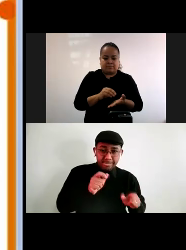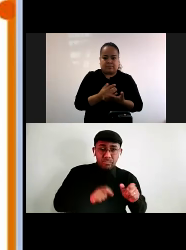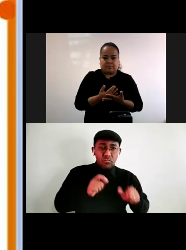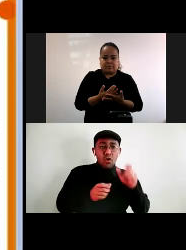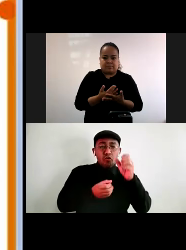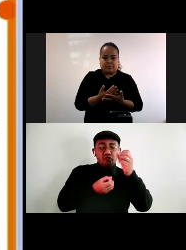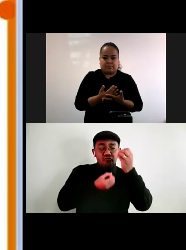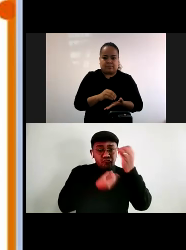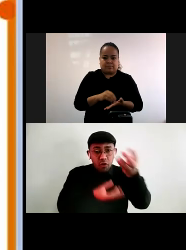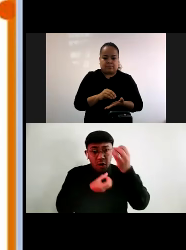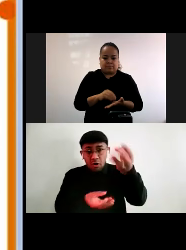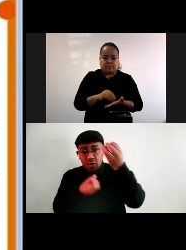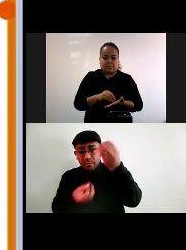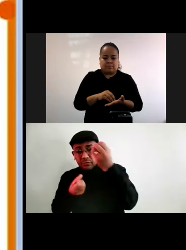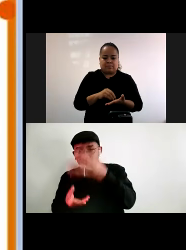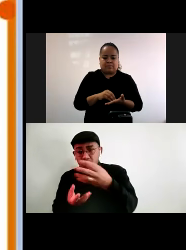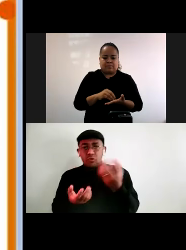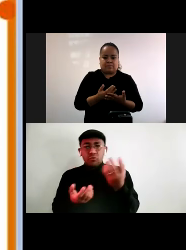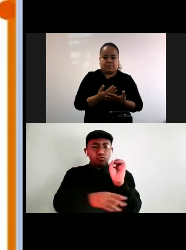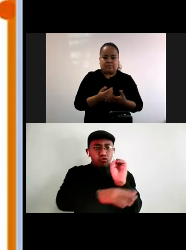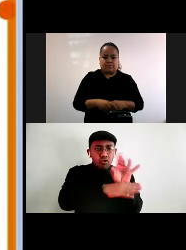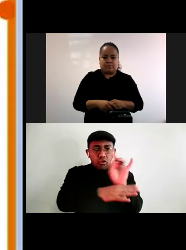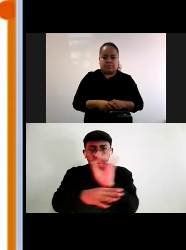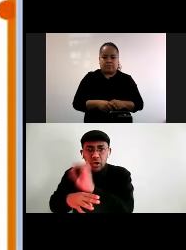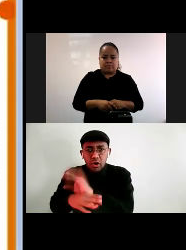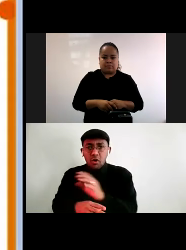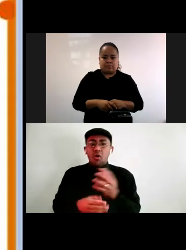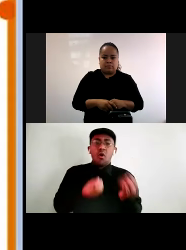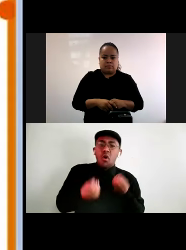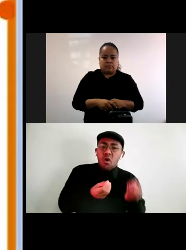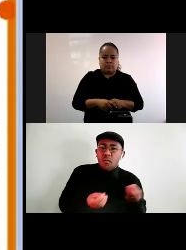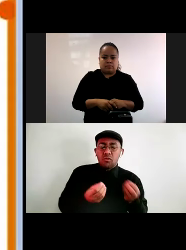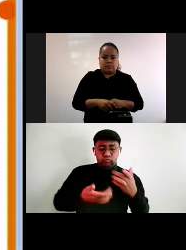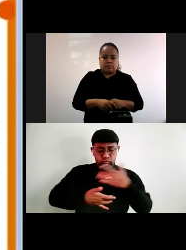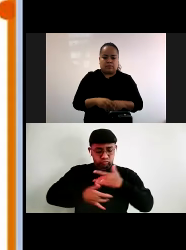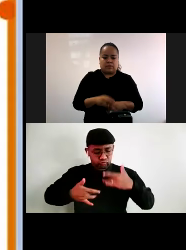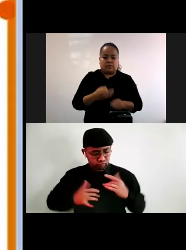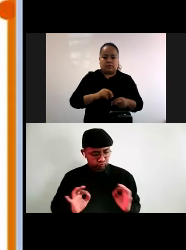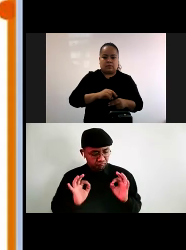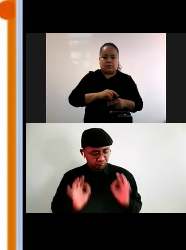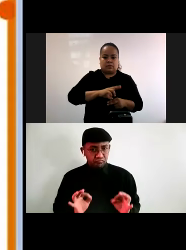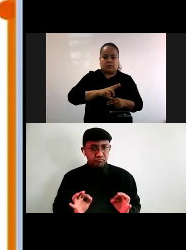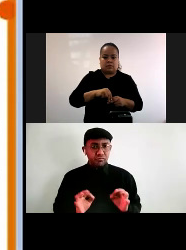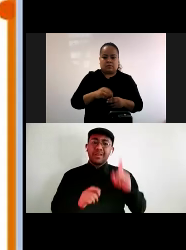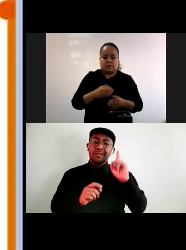compartilhar informações e conselhos de saúde para os participantes. É isso que aconselhamos que seja feito antes do